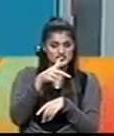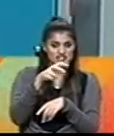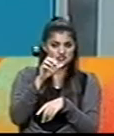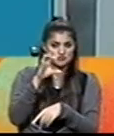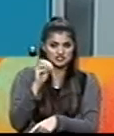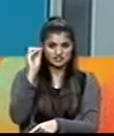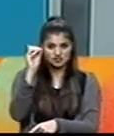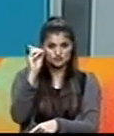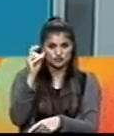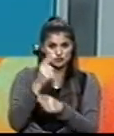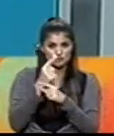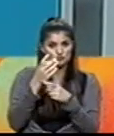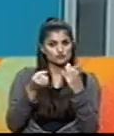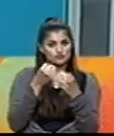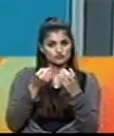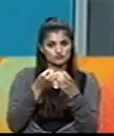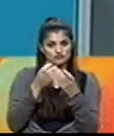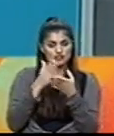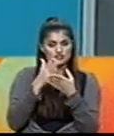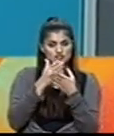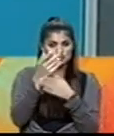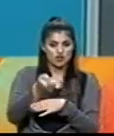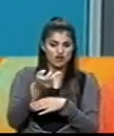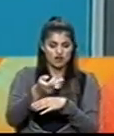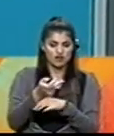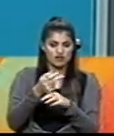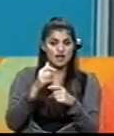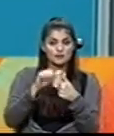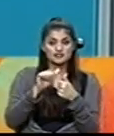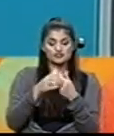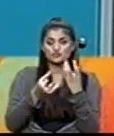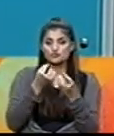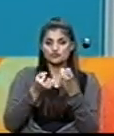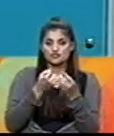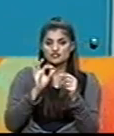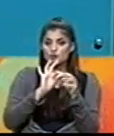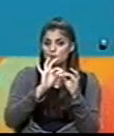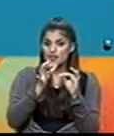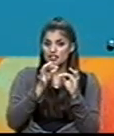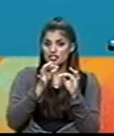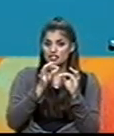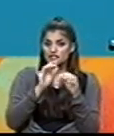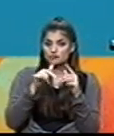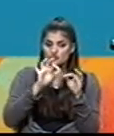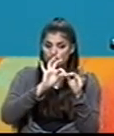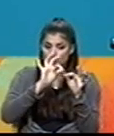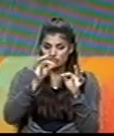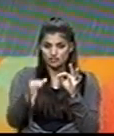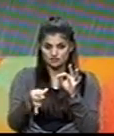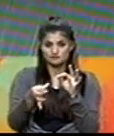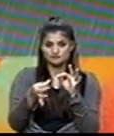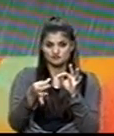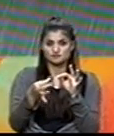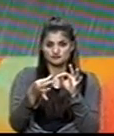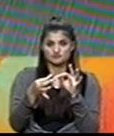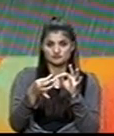tudo está cozinhado aqui, portanto não vamos cozinhar nada, okay, vamos só deixar de rodar. As batatas são cozidas com a pele, depois são peladas e ficam e